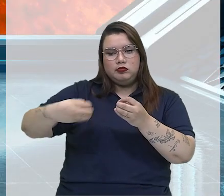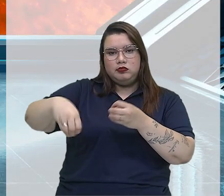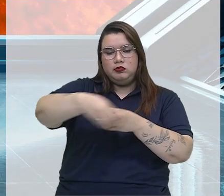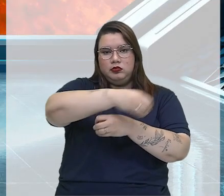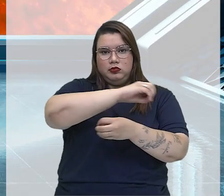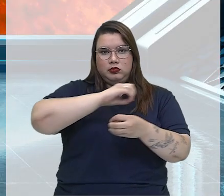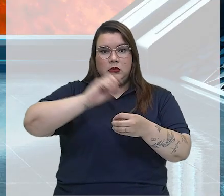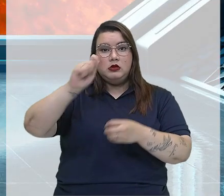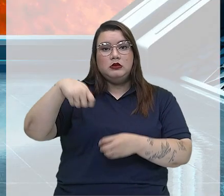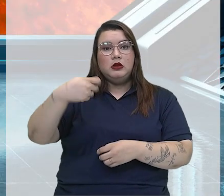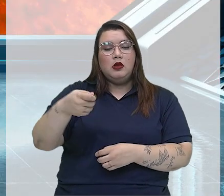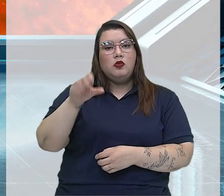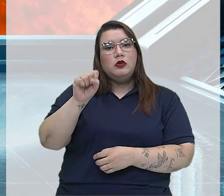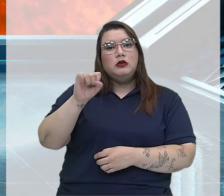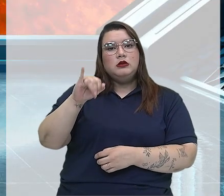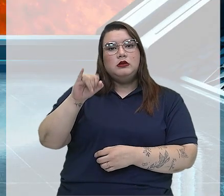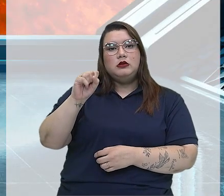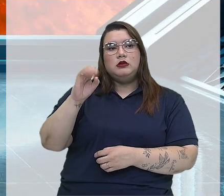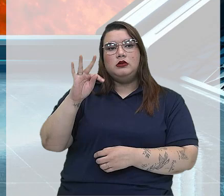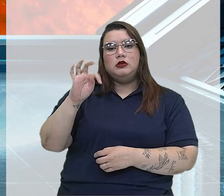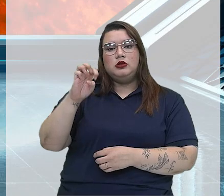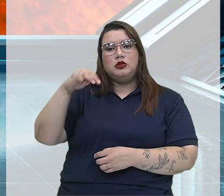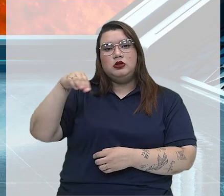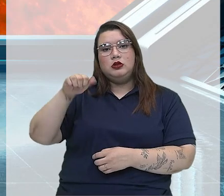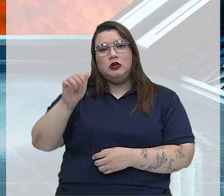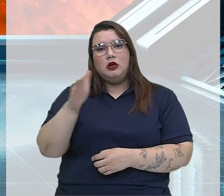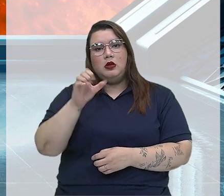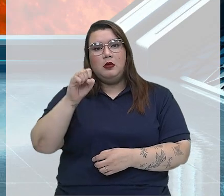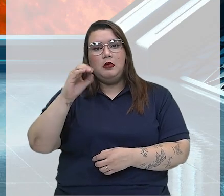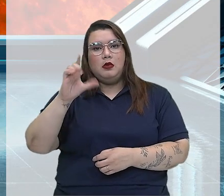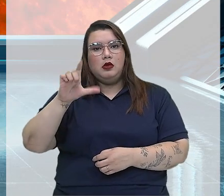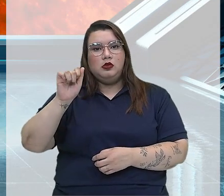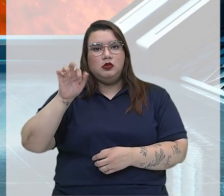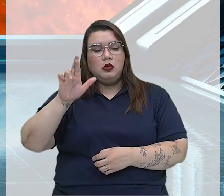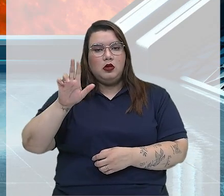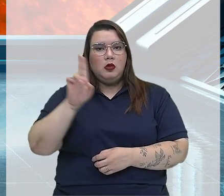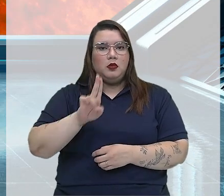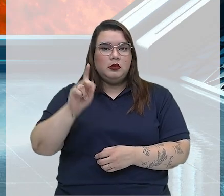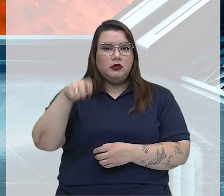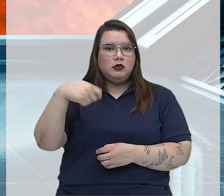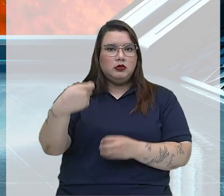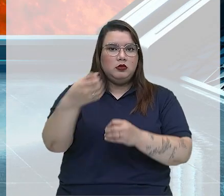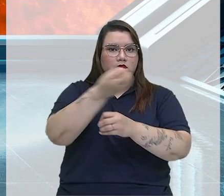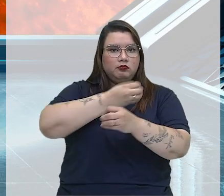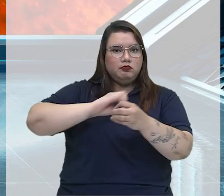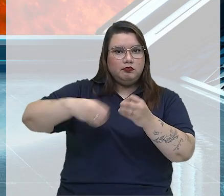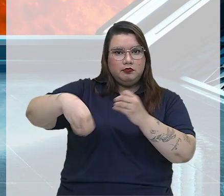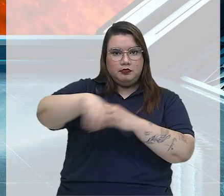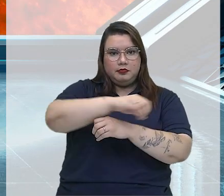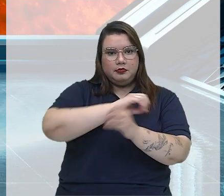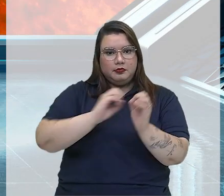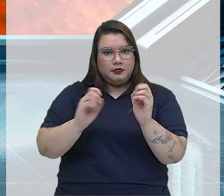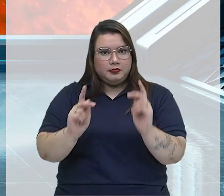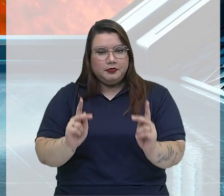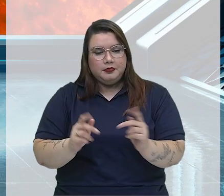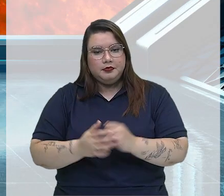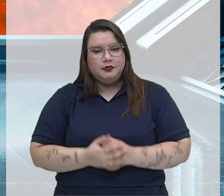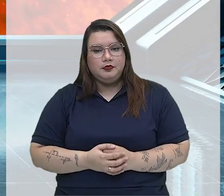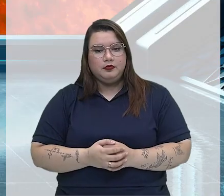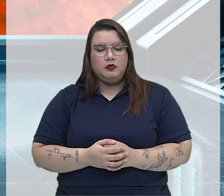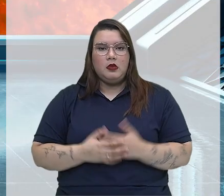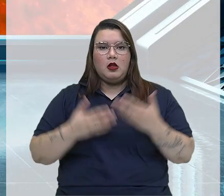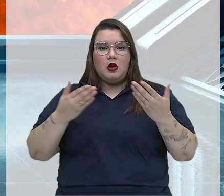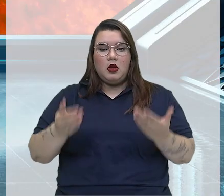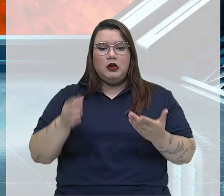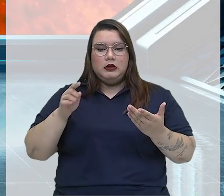pouquinho, essa estrela que é o Sol, ela é muito quente, a gente vai já ver mais informações sobre ela.